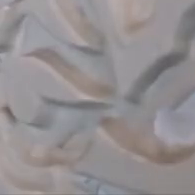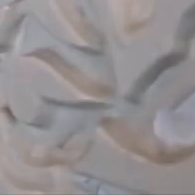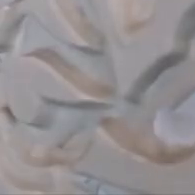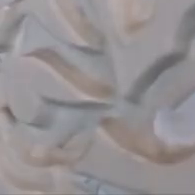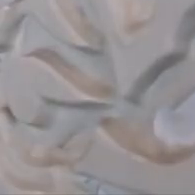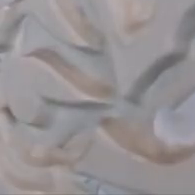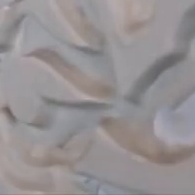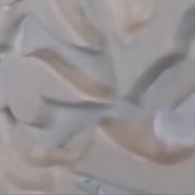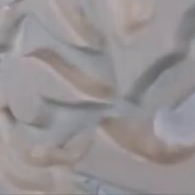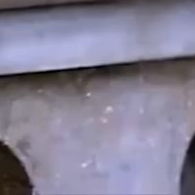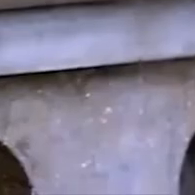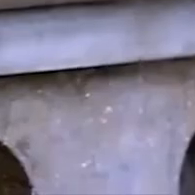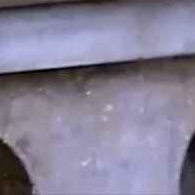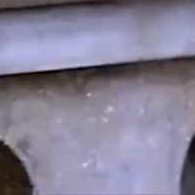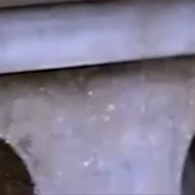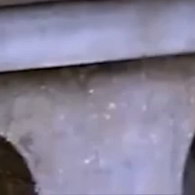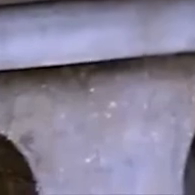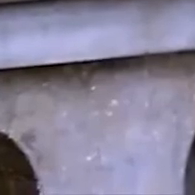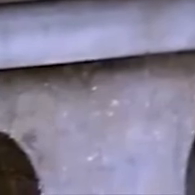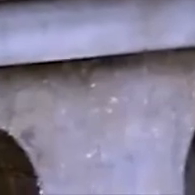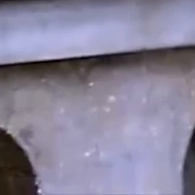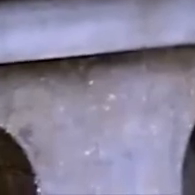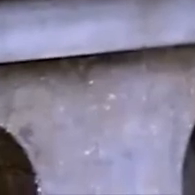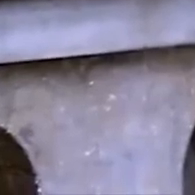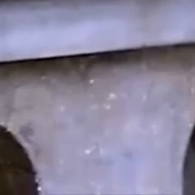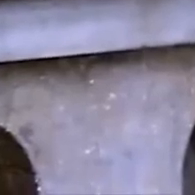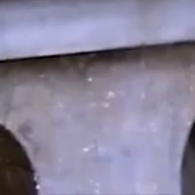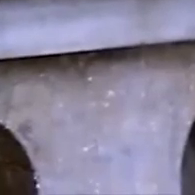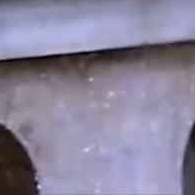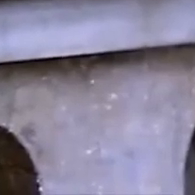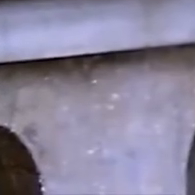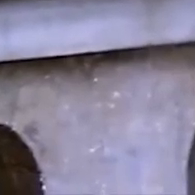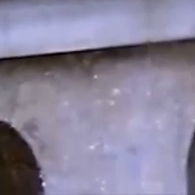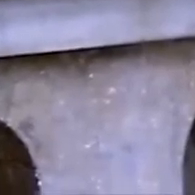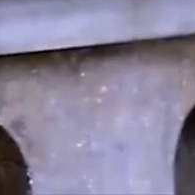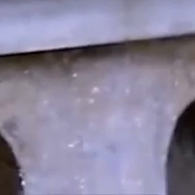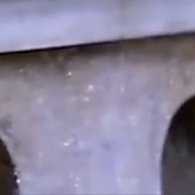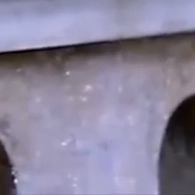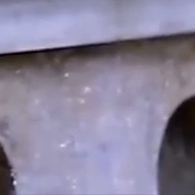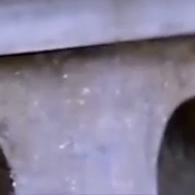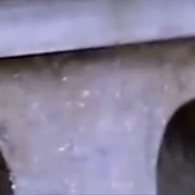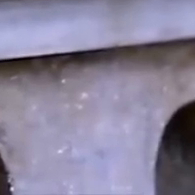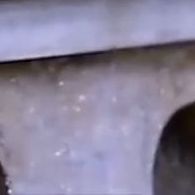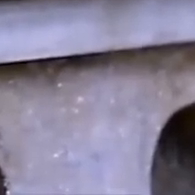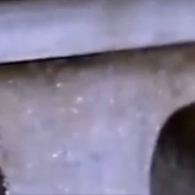esmero. E por que não afeto?